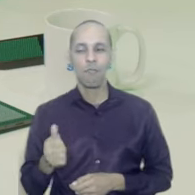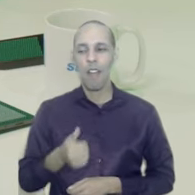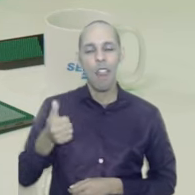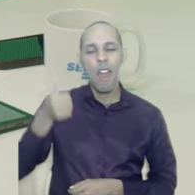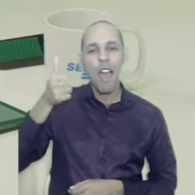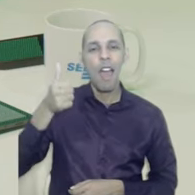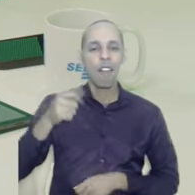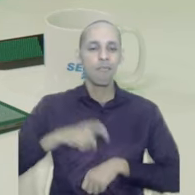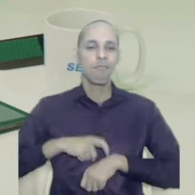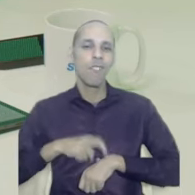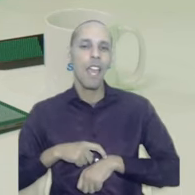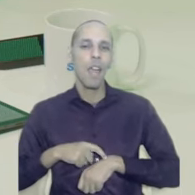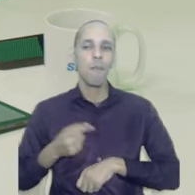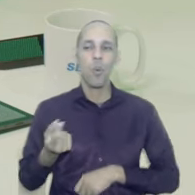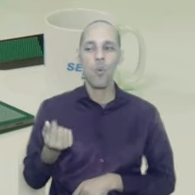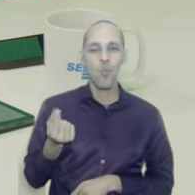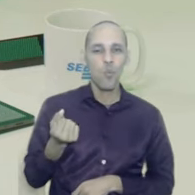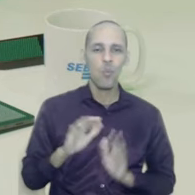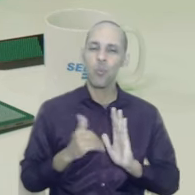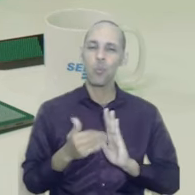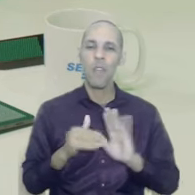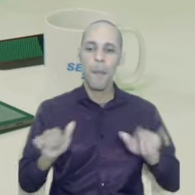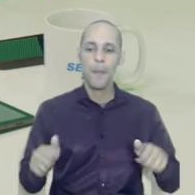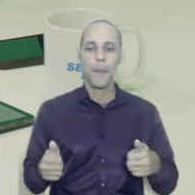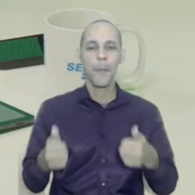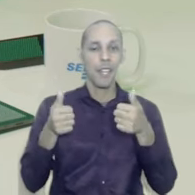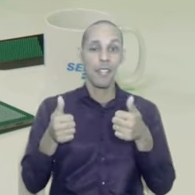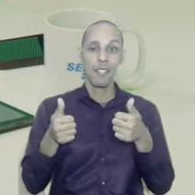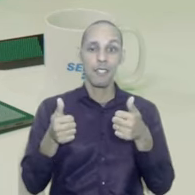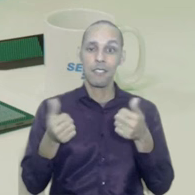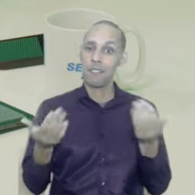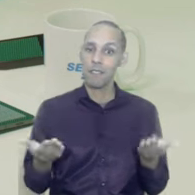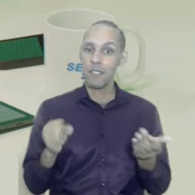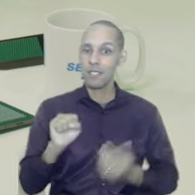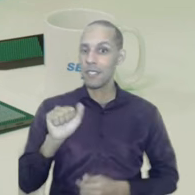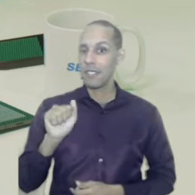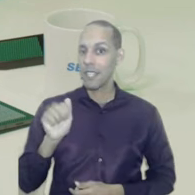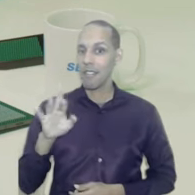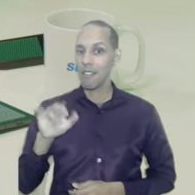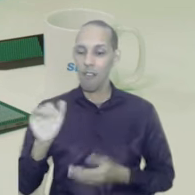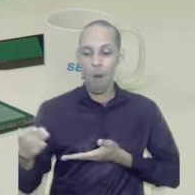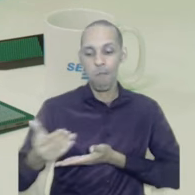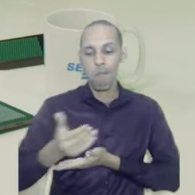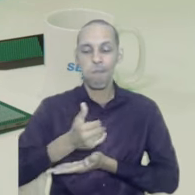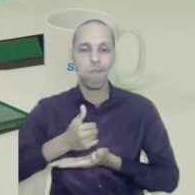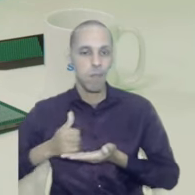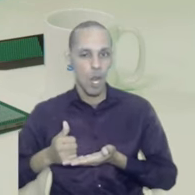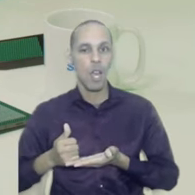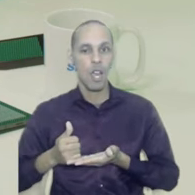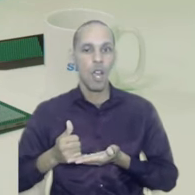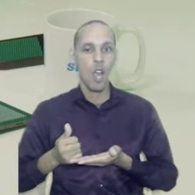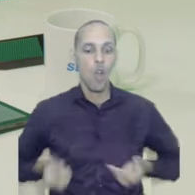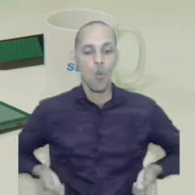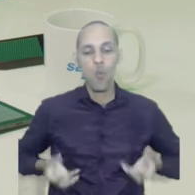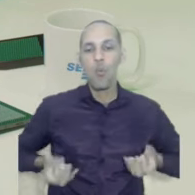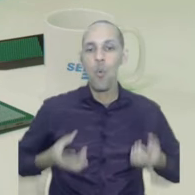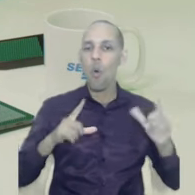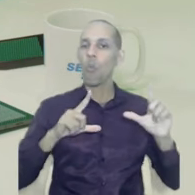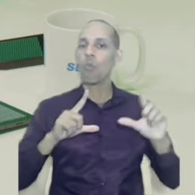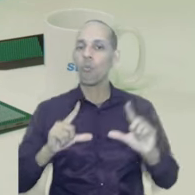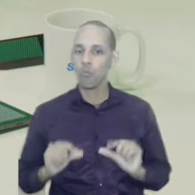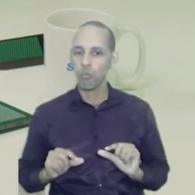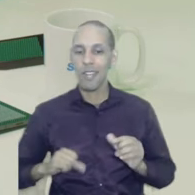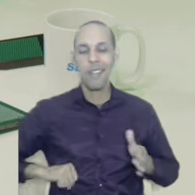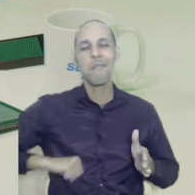custo Então se a gente tá falando de melhoria de Safra e melhoria de de de custo né redução de custo tá falando de redução de